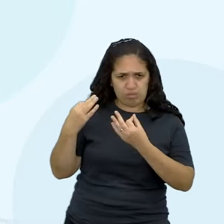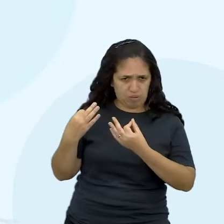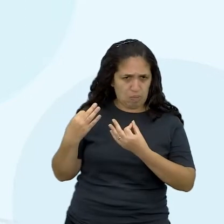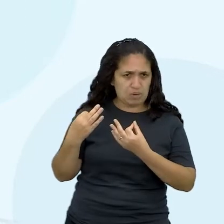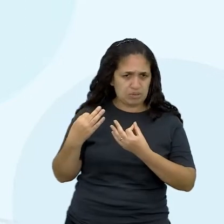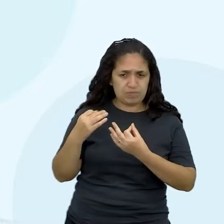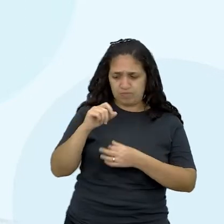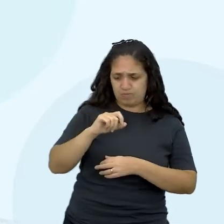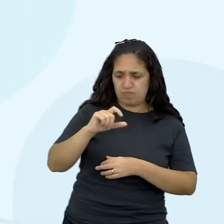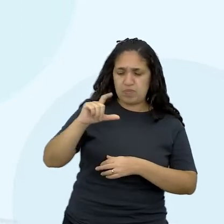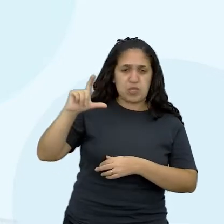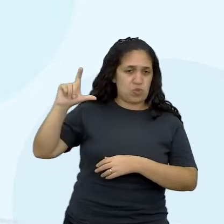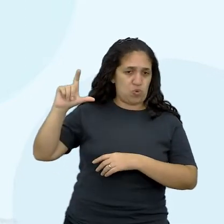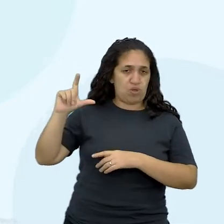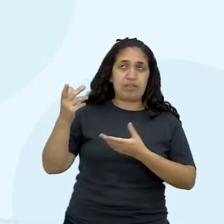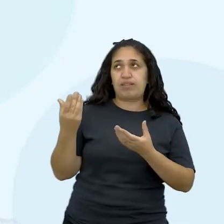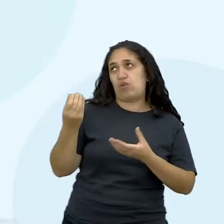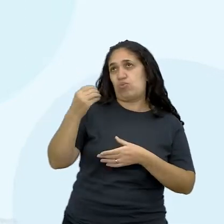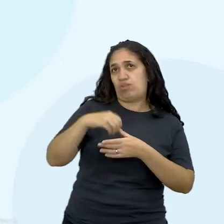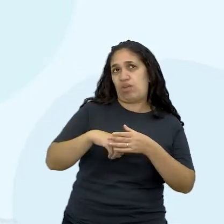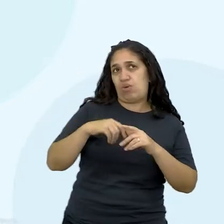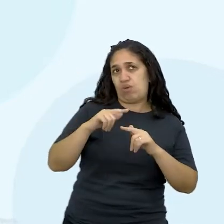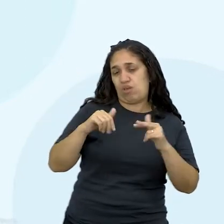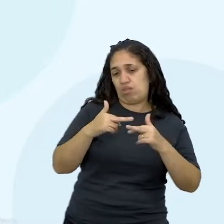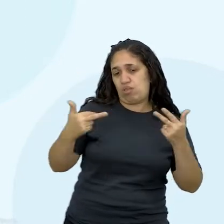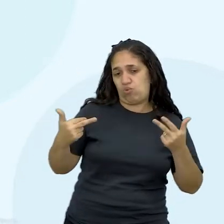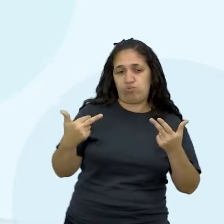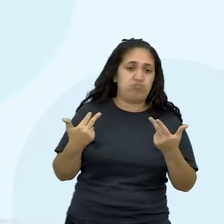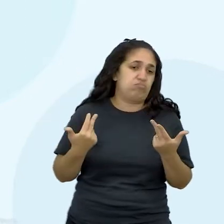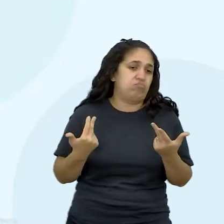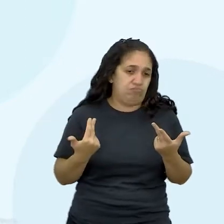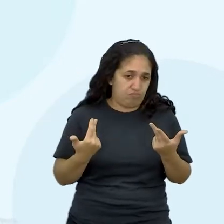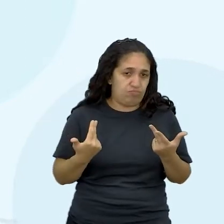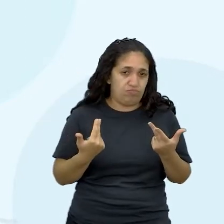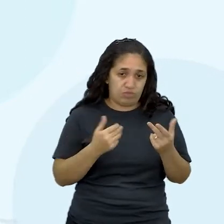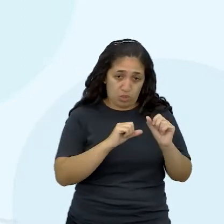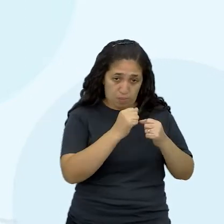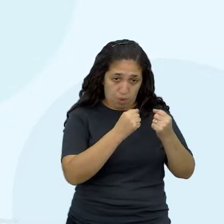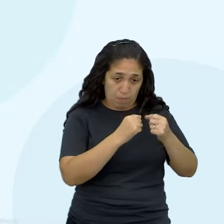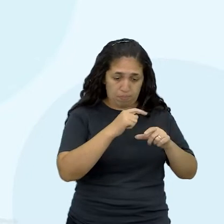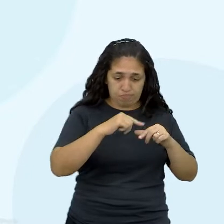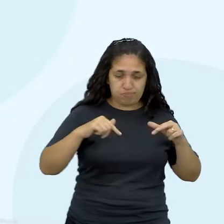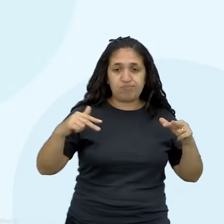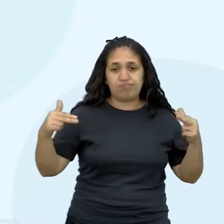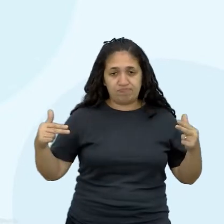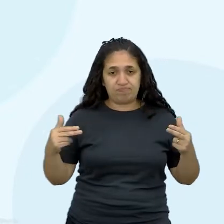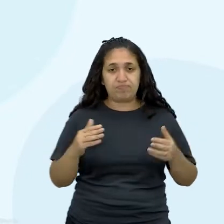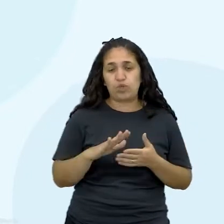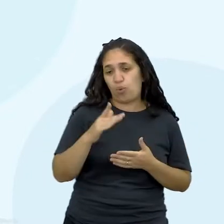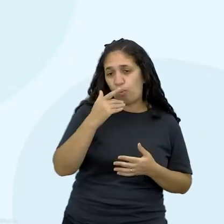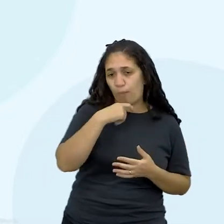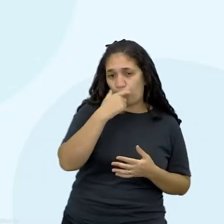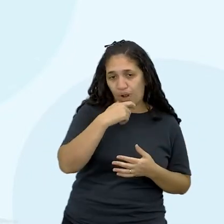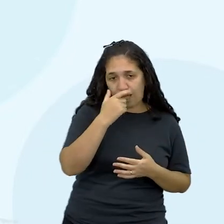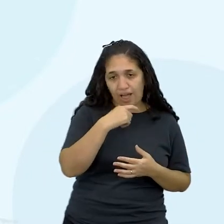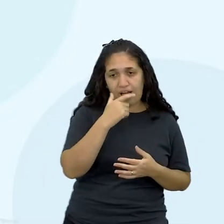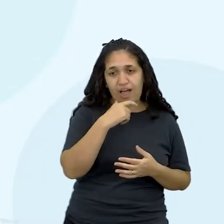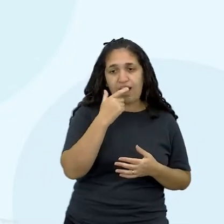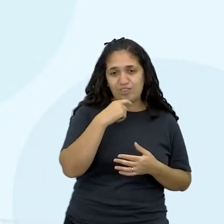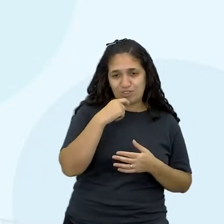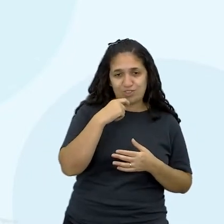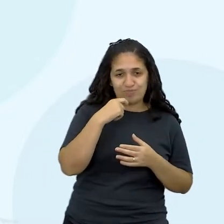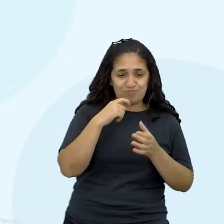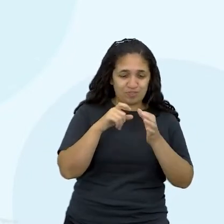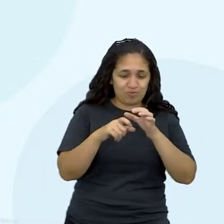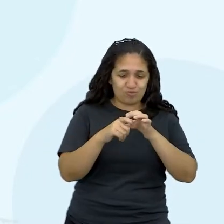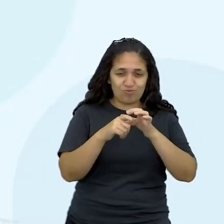simples, que estão presentes nos produtos processados, principalmente naquelas bolachas